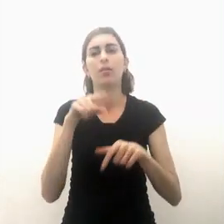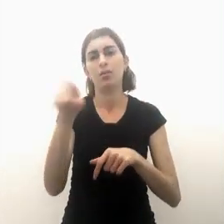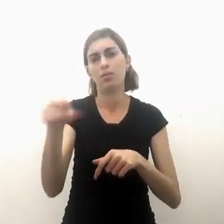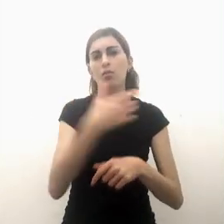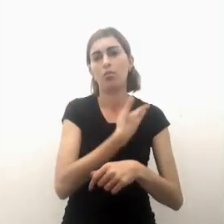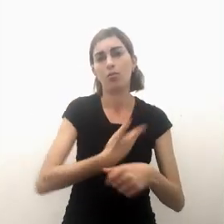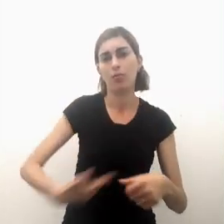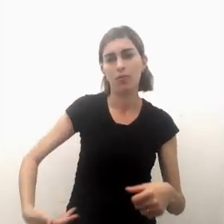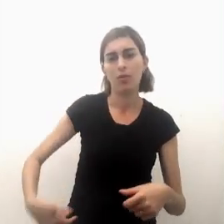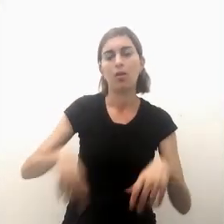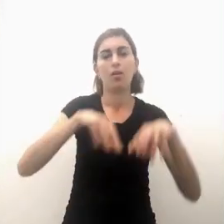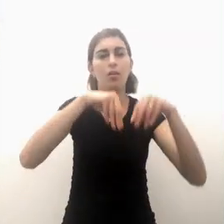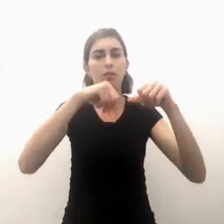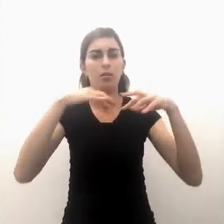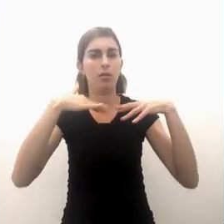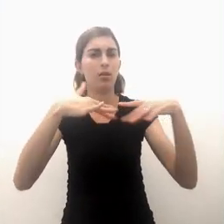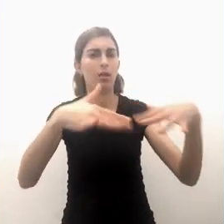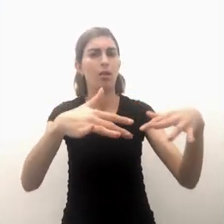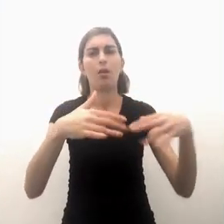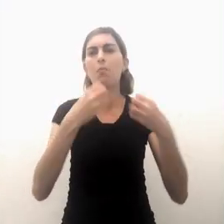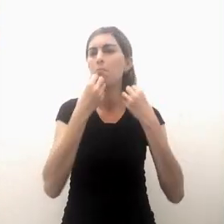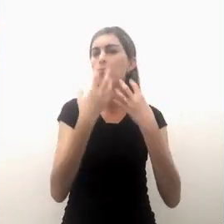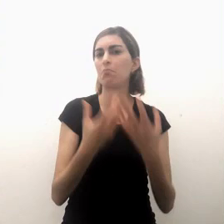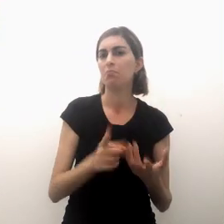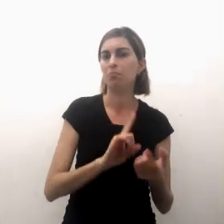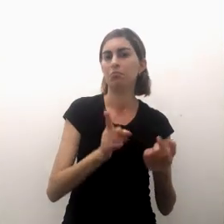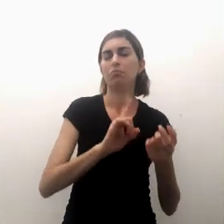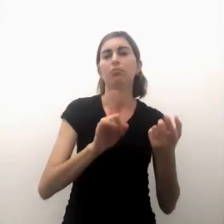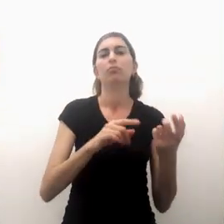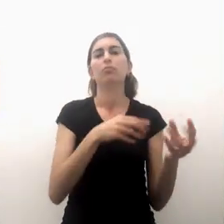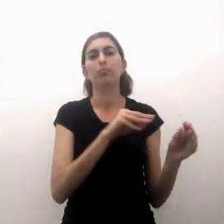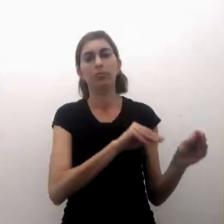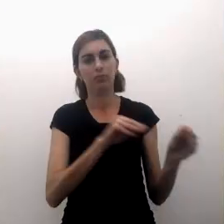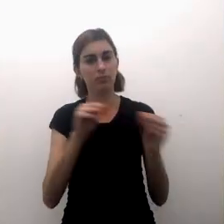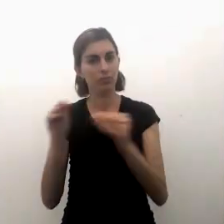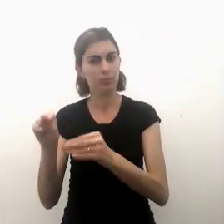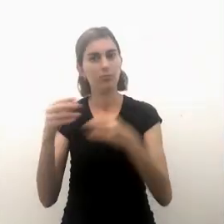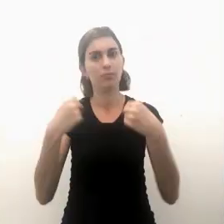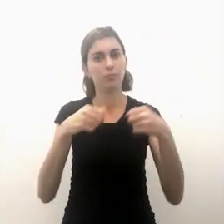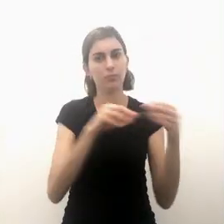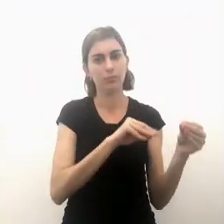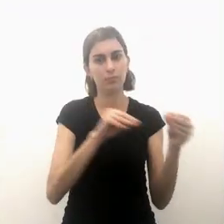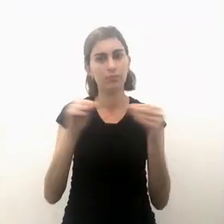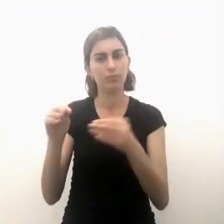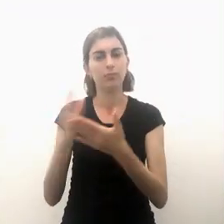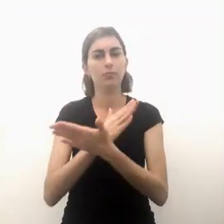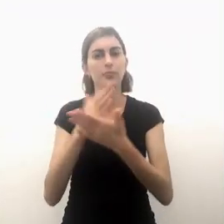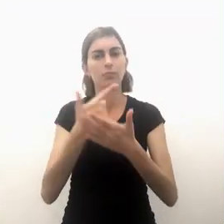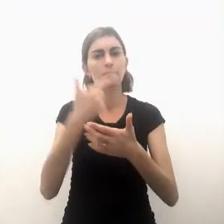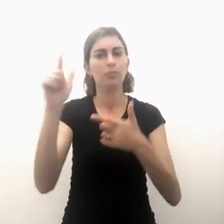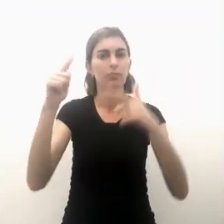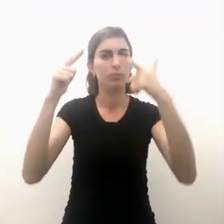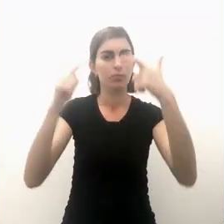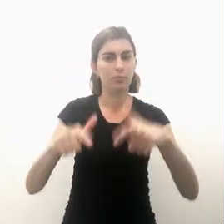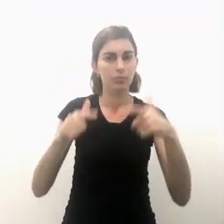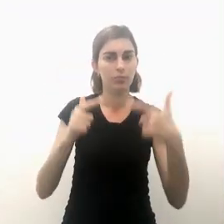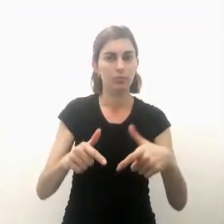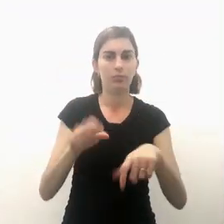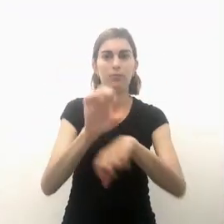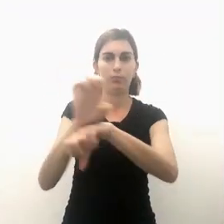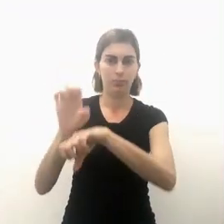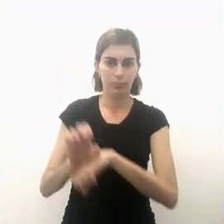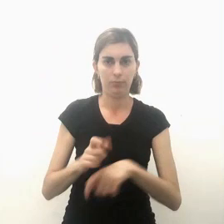do governo, então as terras não eram mais suas, tá? Então você tinha que ser transferido para alguns outros ambientes. O